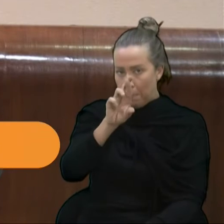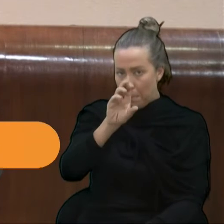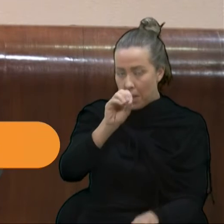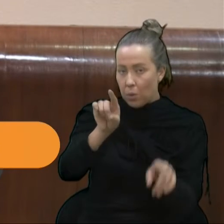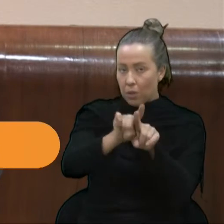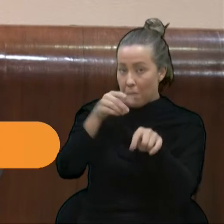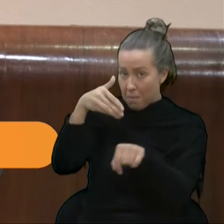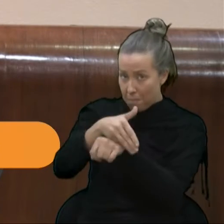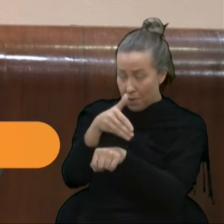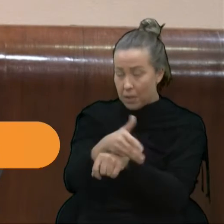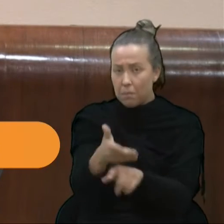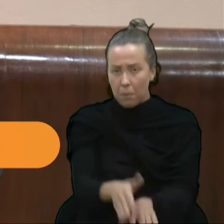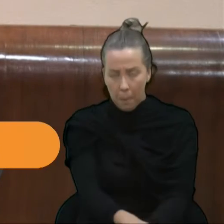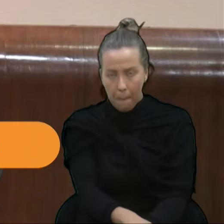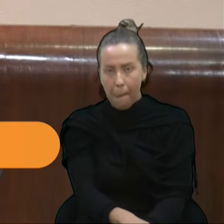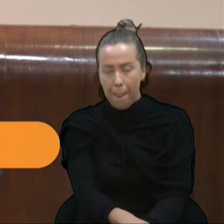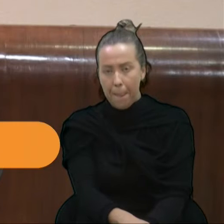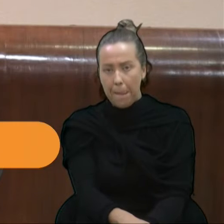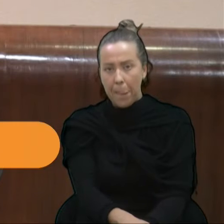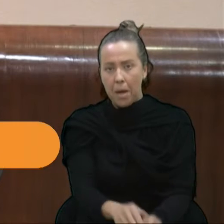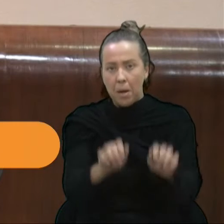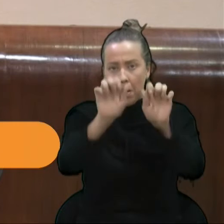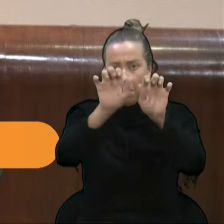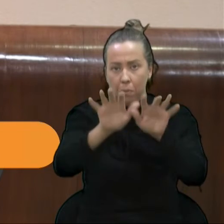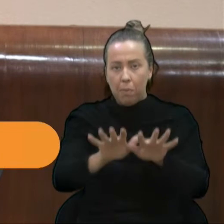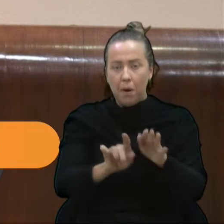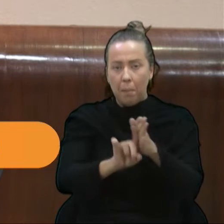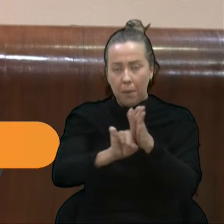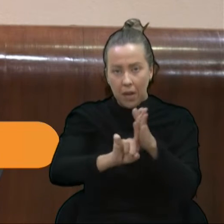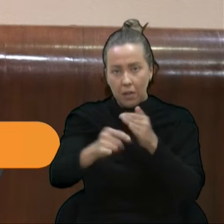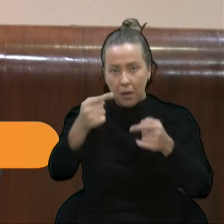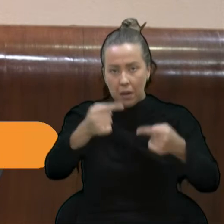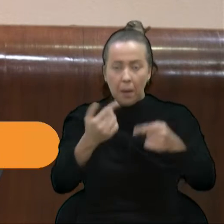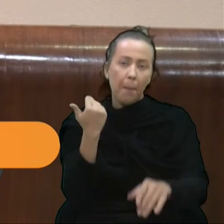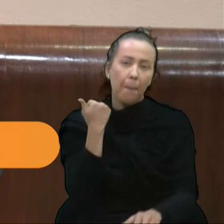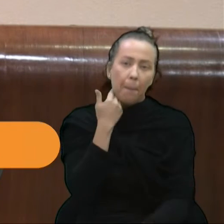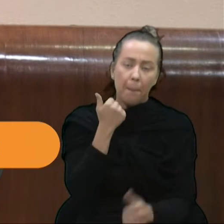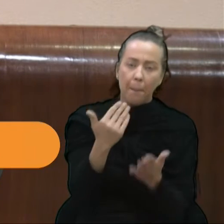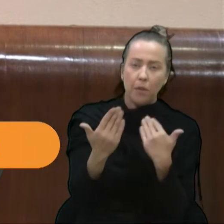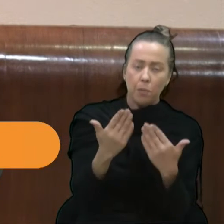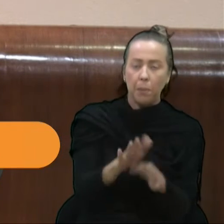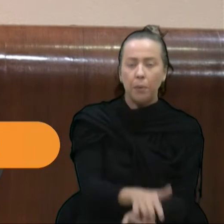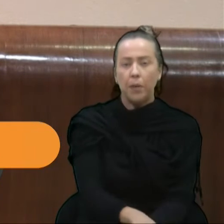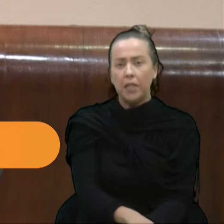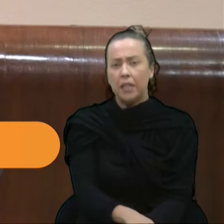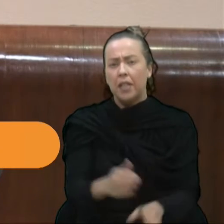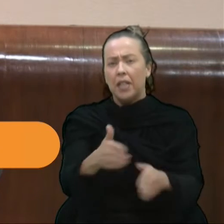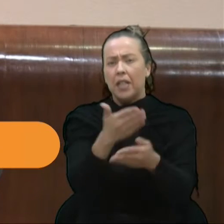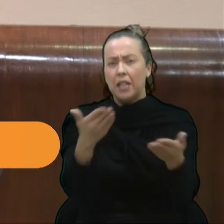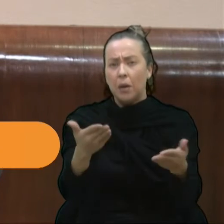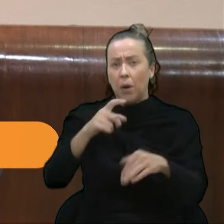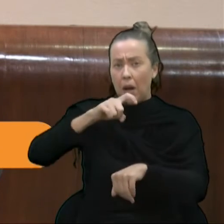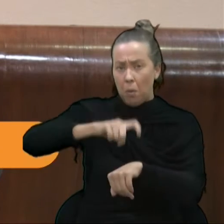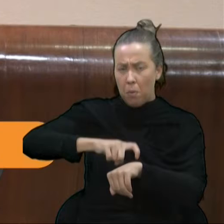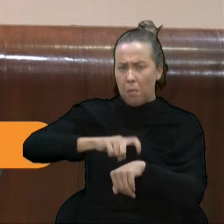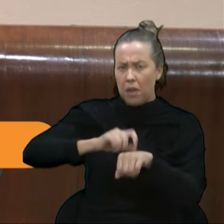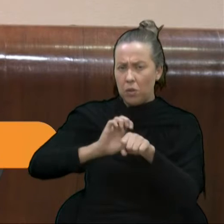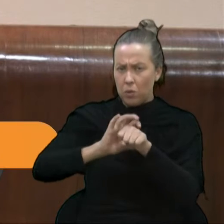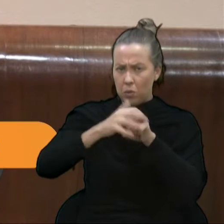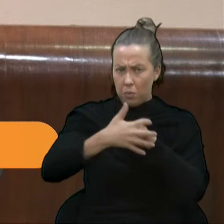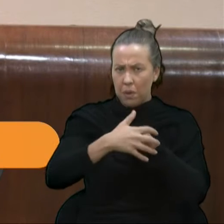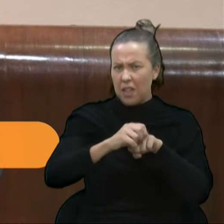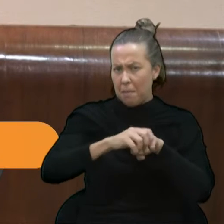aqui do nosso debate, enfim, do nosso bate-papo. Alexandre, a gente pensa em um momento de pandemia,